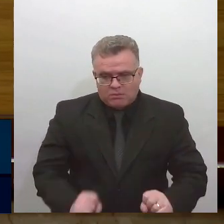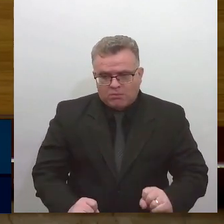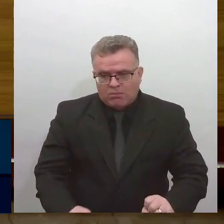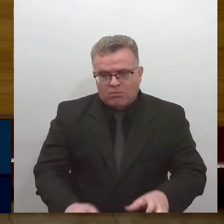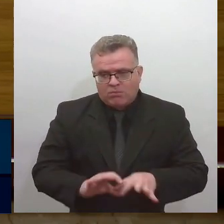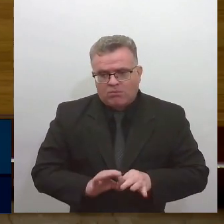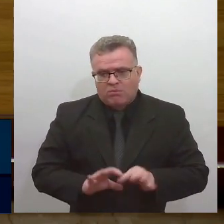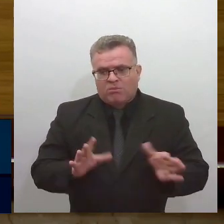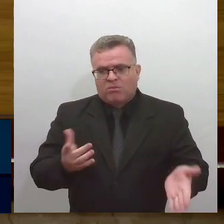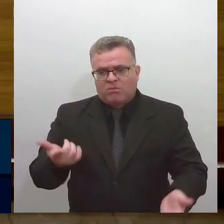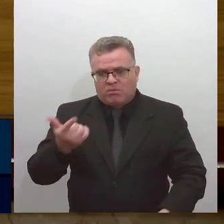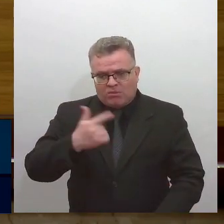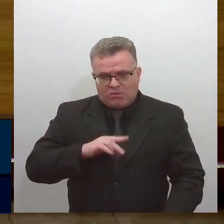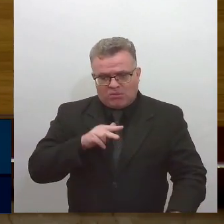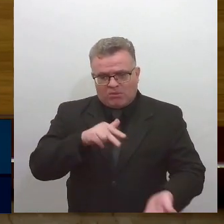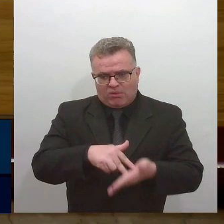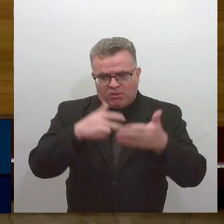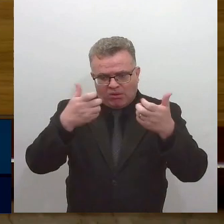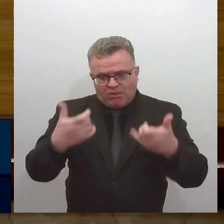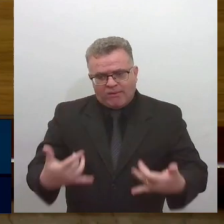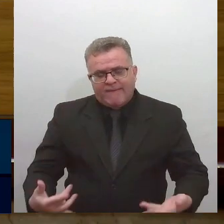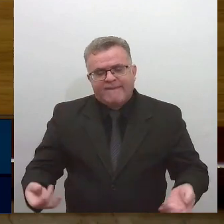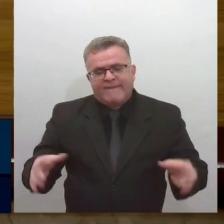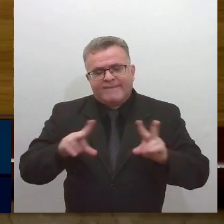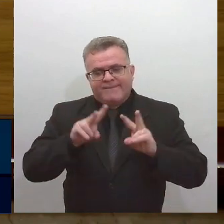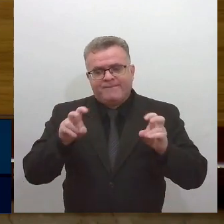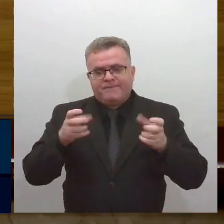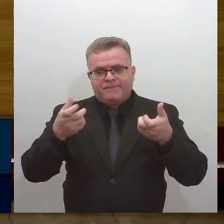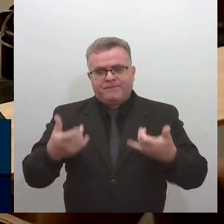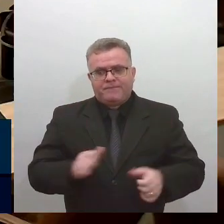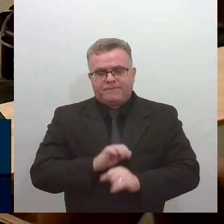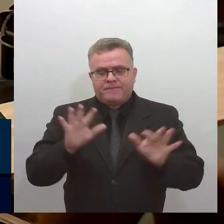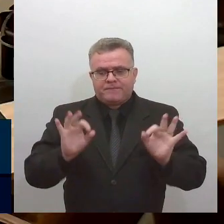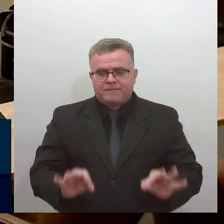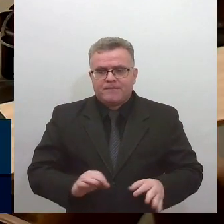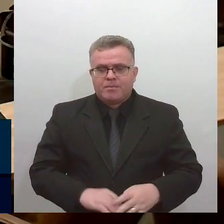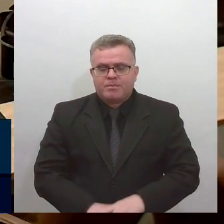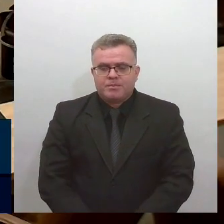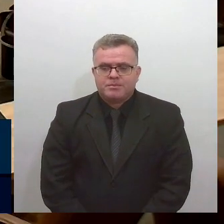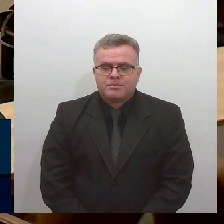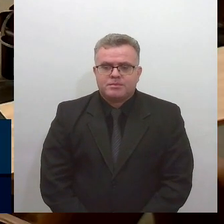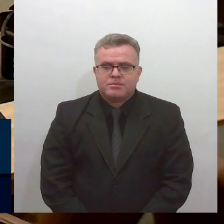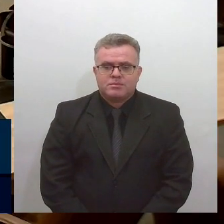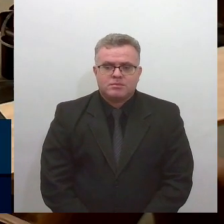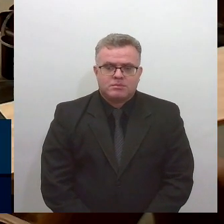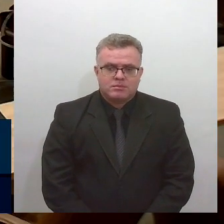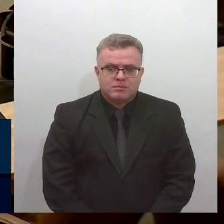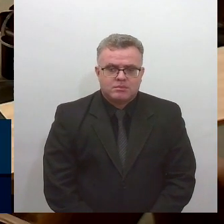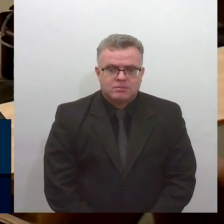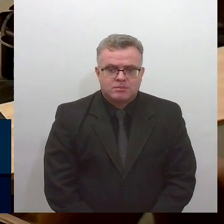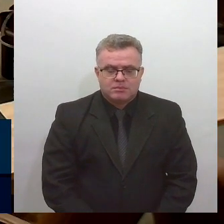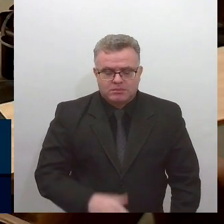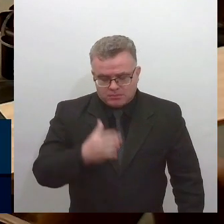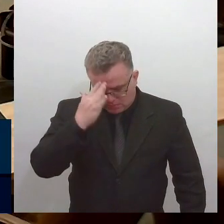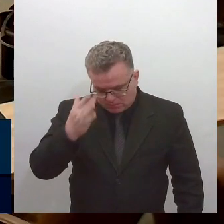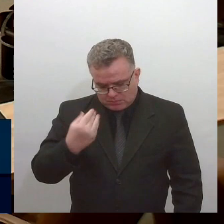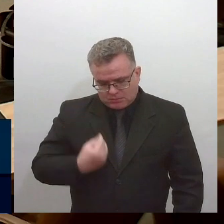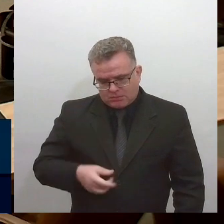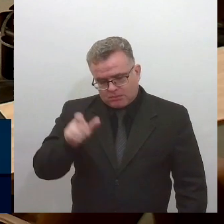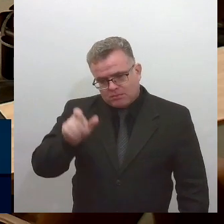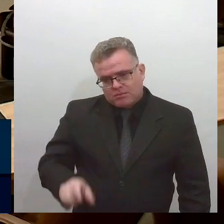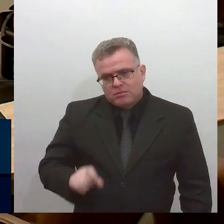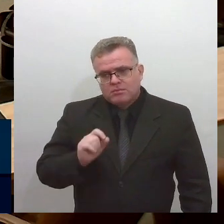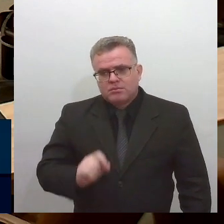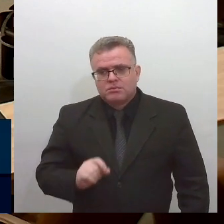novo esclarecendo todos os assuntos eu agradeço agradecemos a presena de vossa senhoria e também os engenheiros aqui